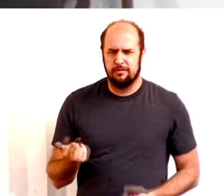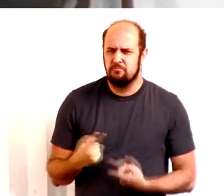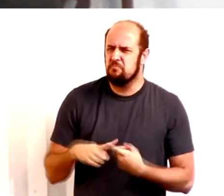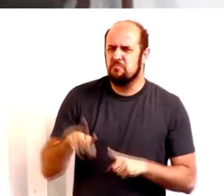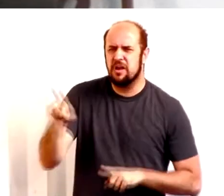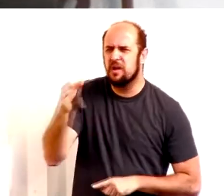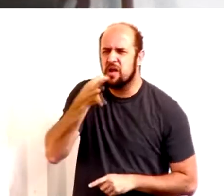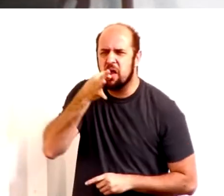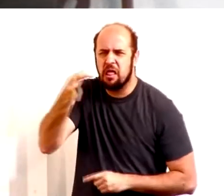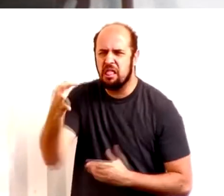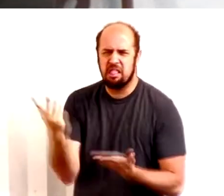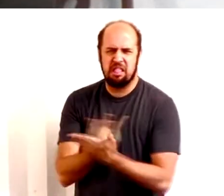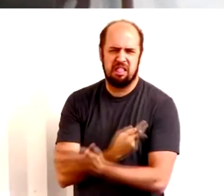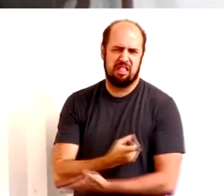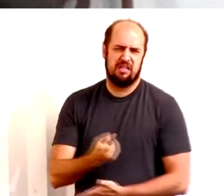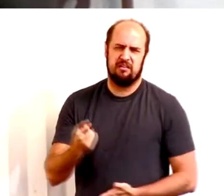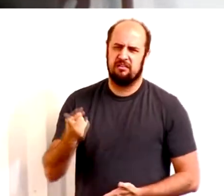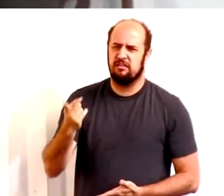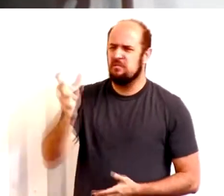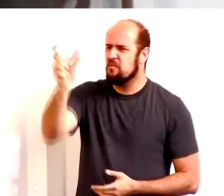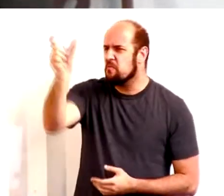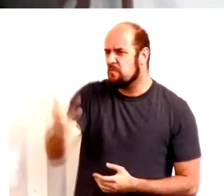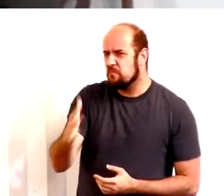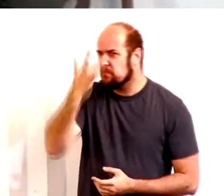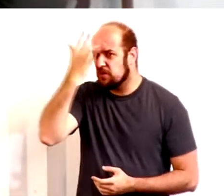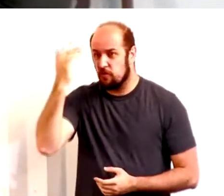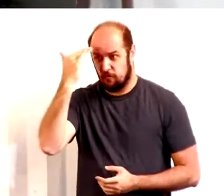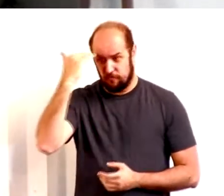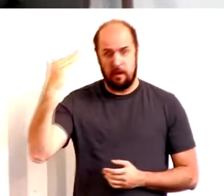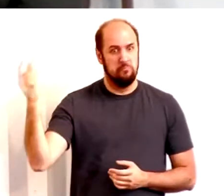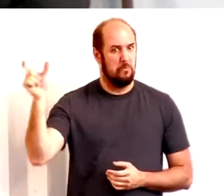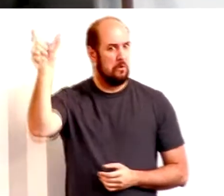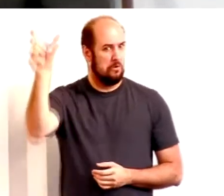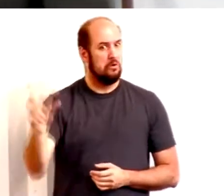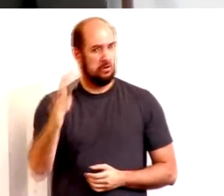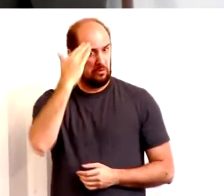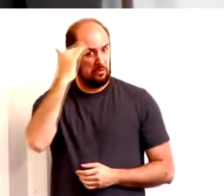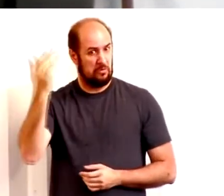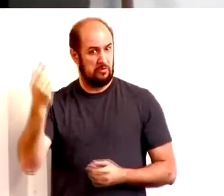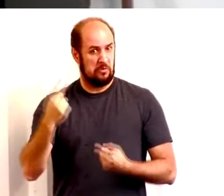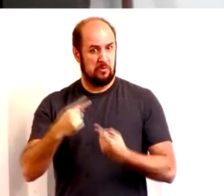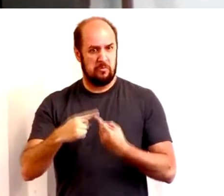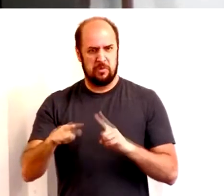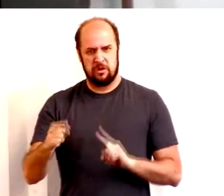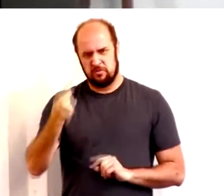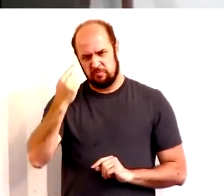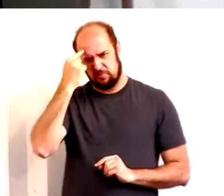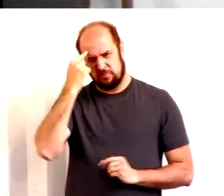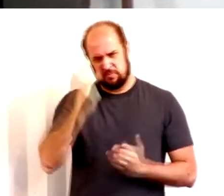mesmo sem saber se aquilo de fato é a pura verdade.